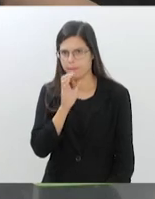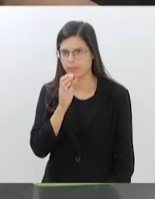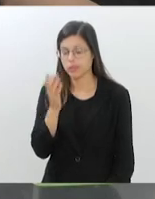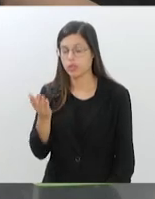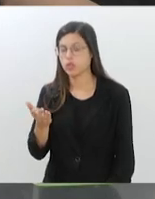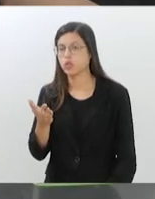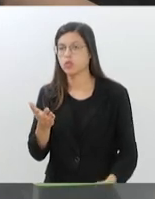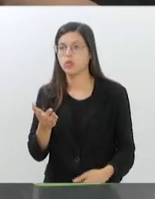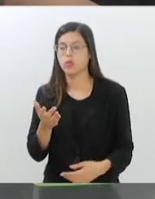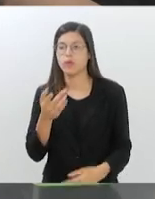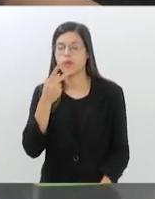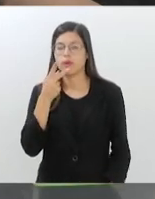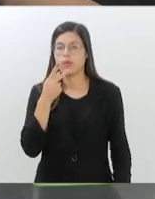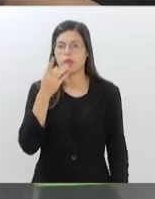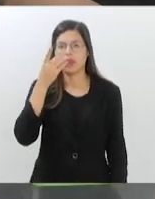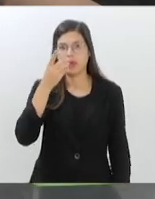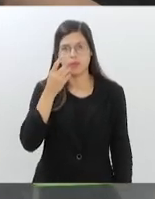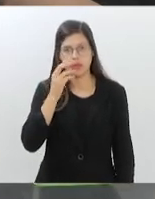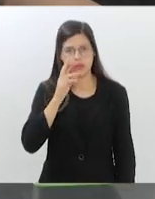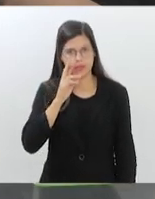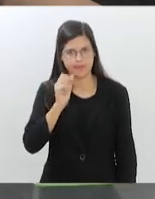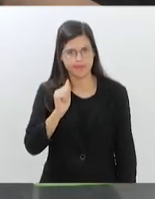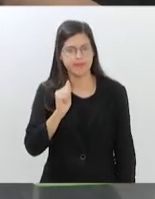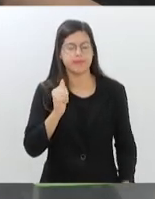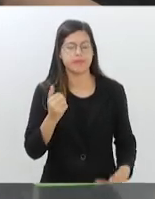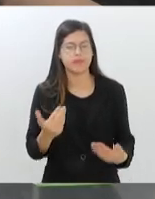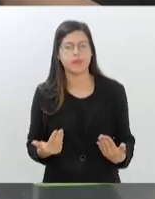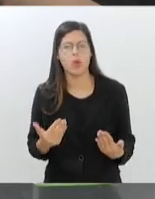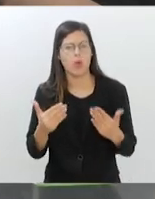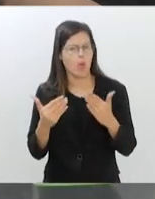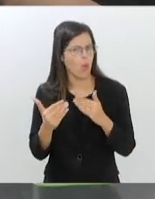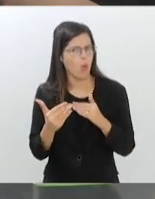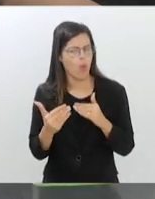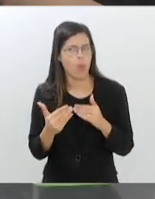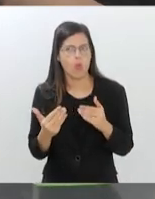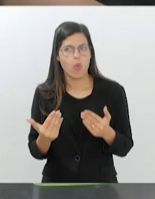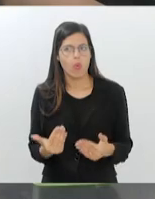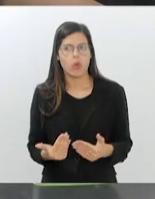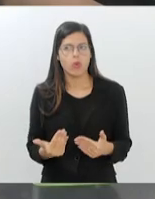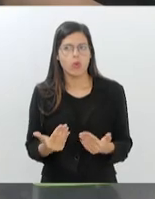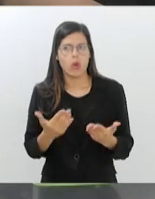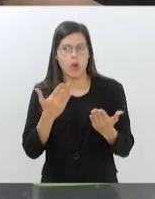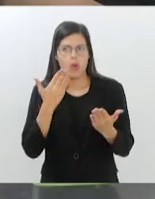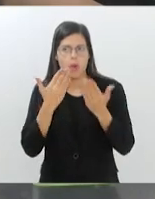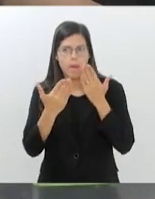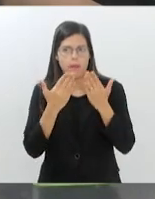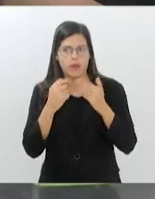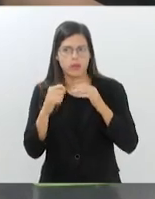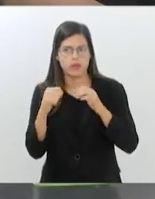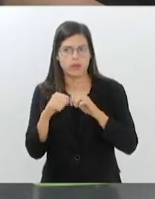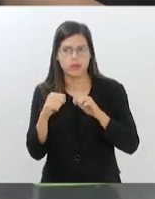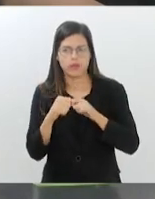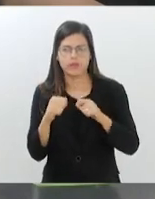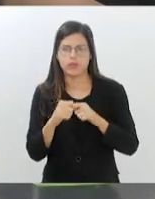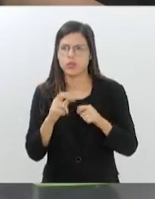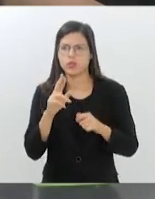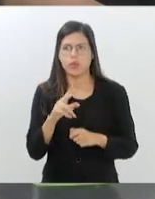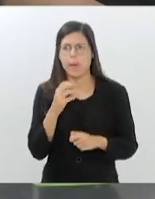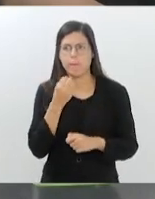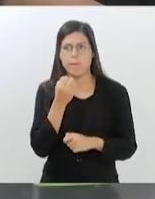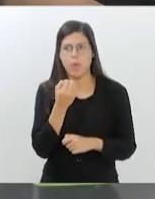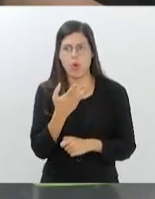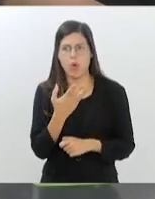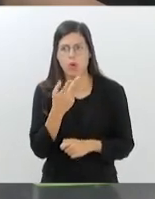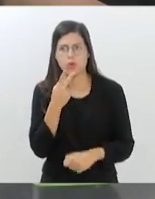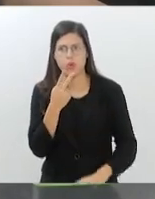Amorim Obrigado que eu eu concordo que a que a comparação que eu fiz não é adequada quando eu falei o